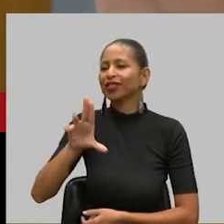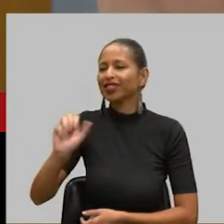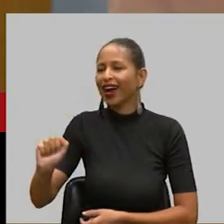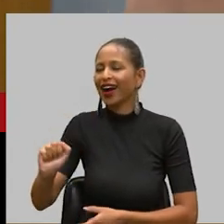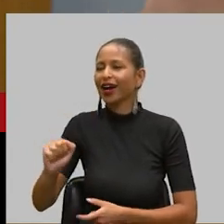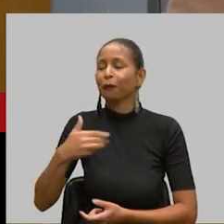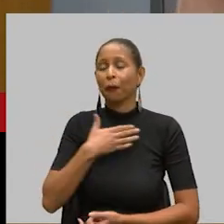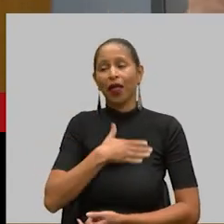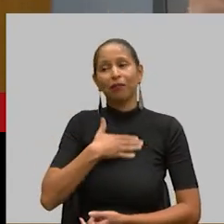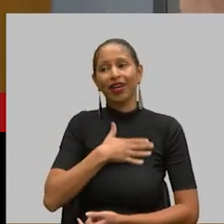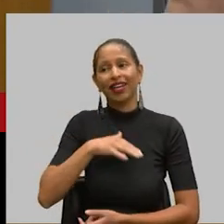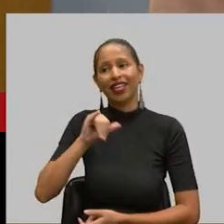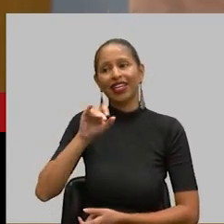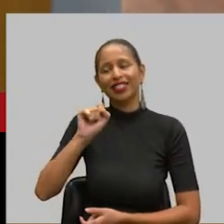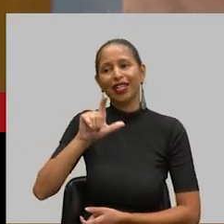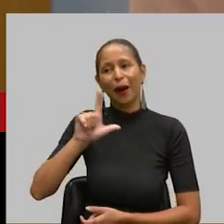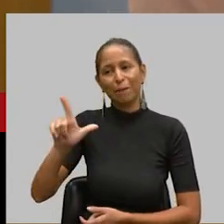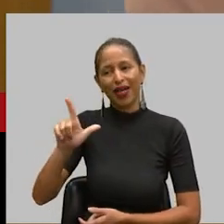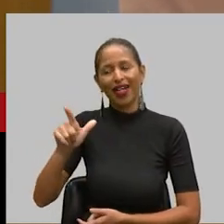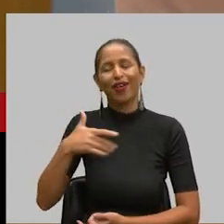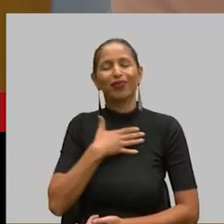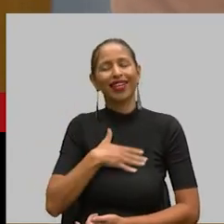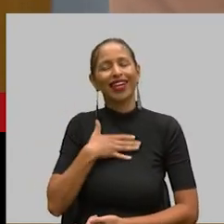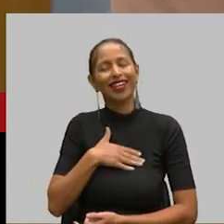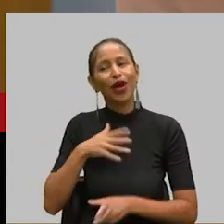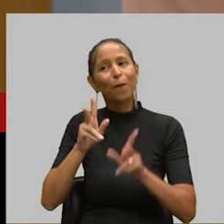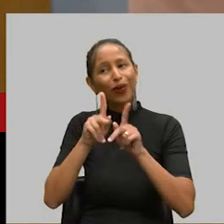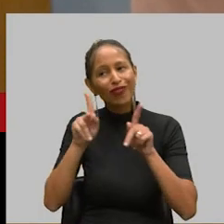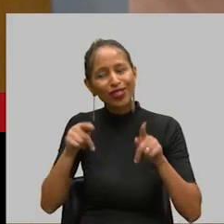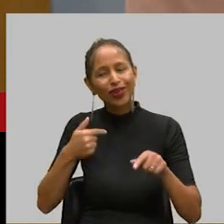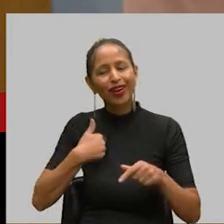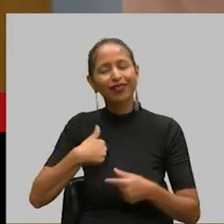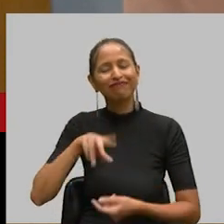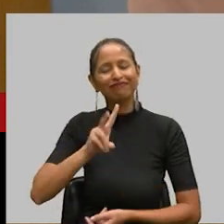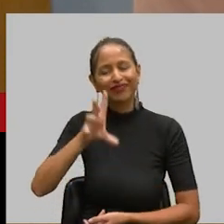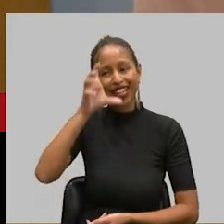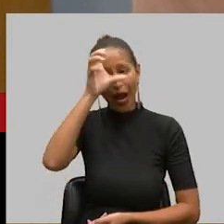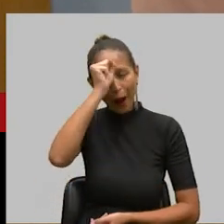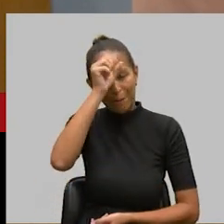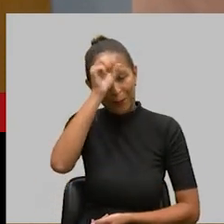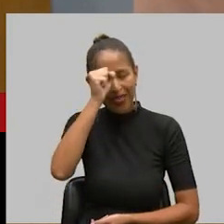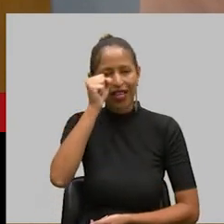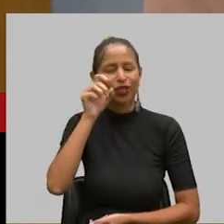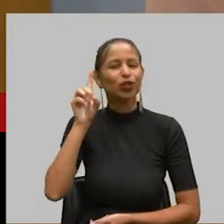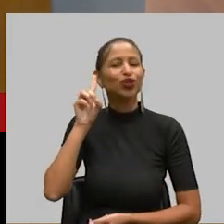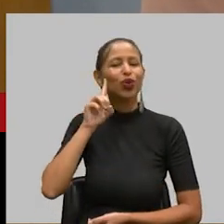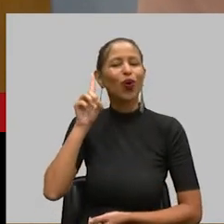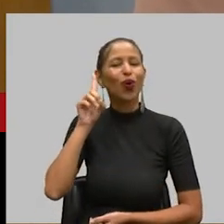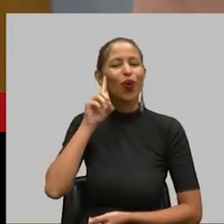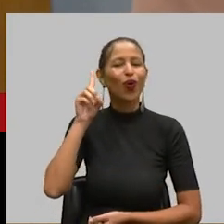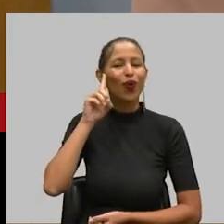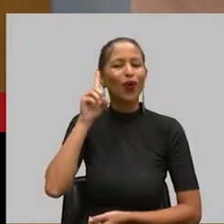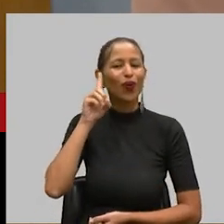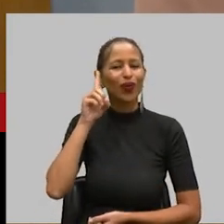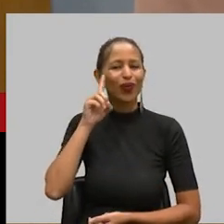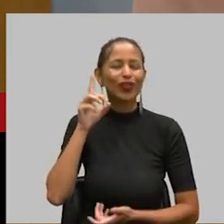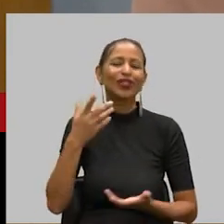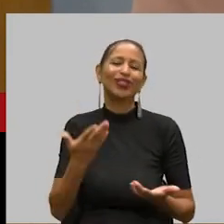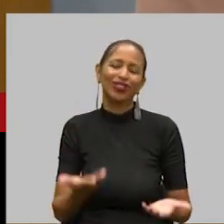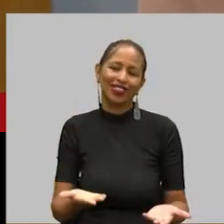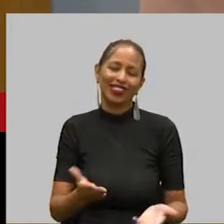querida professora Isabel a qual eu aprendo muito todos os dias que eu a